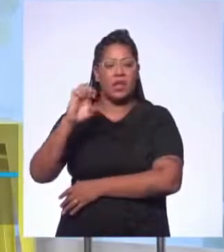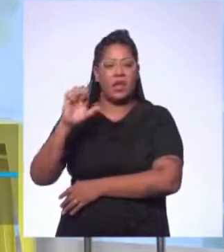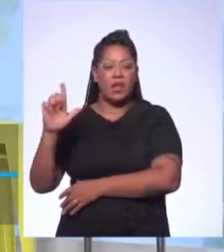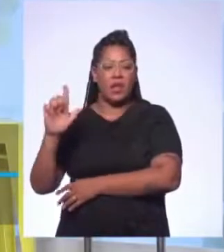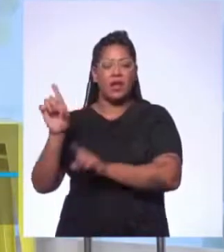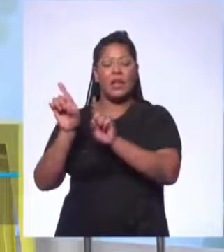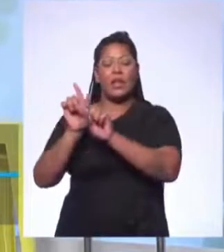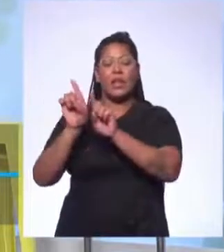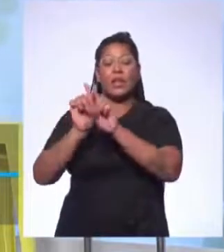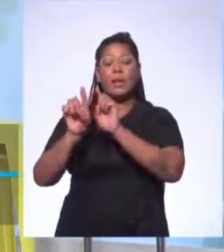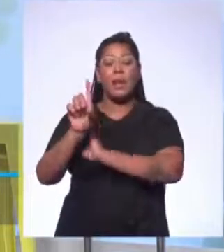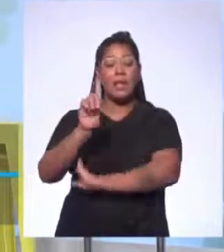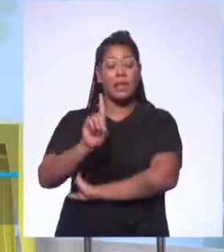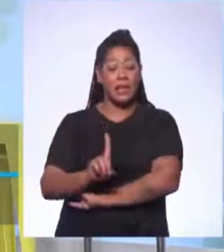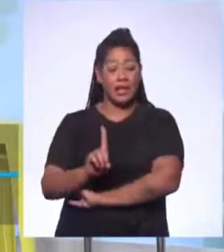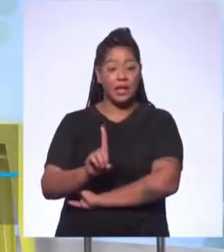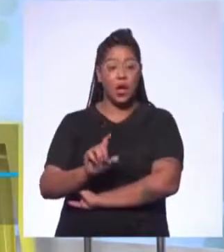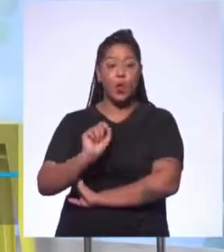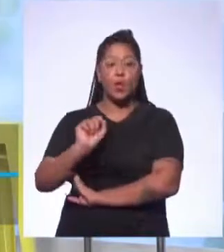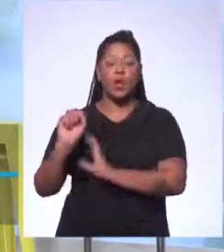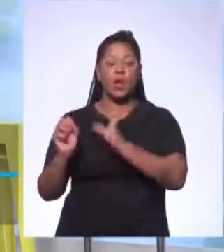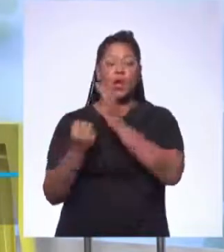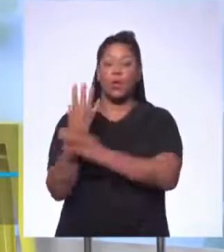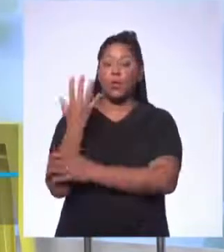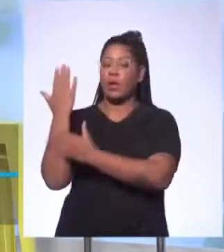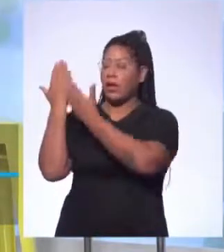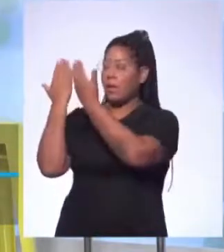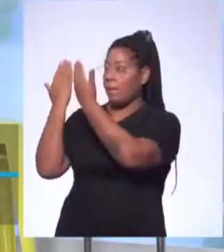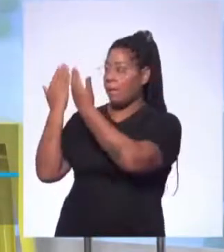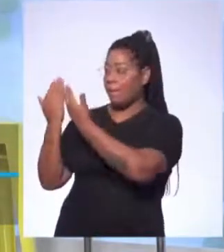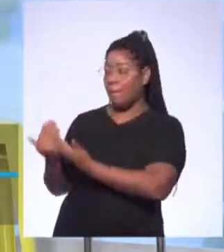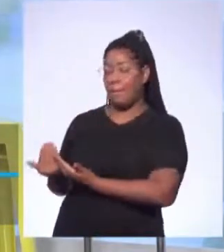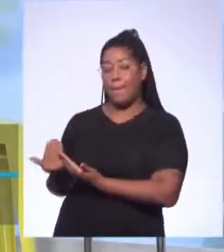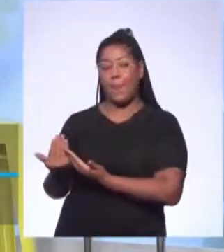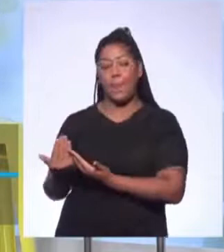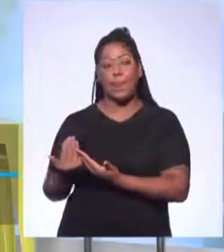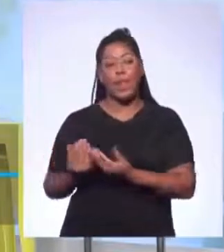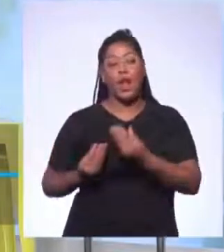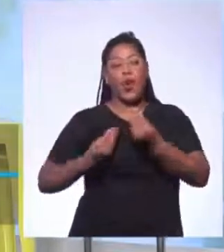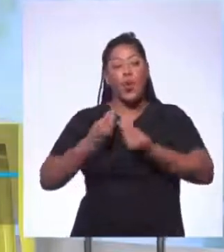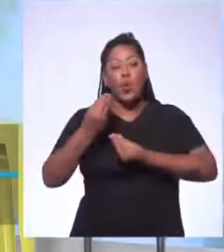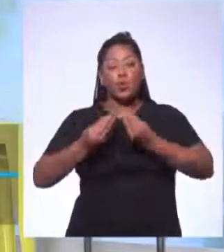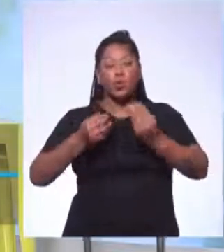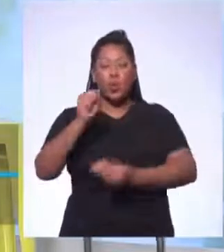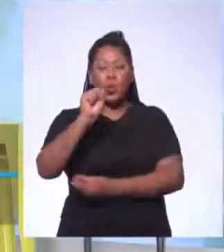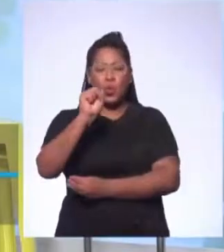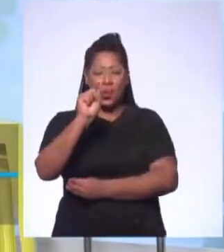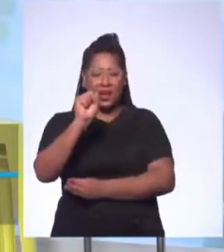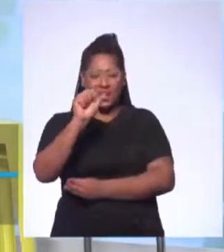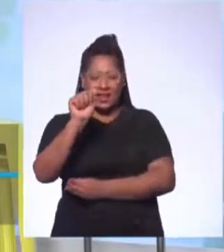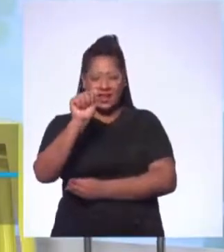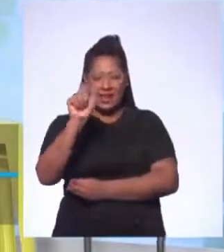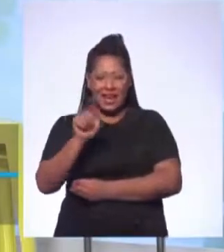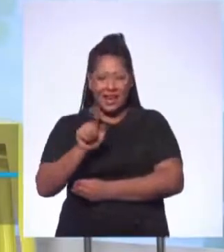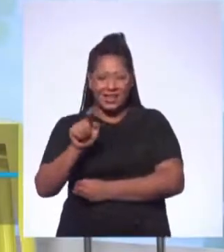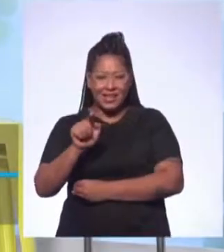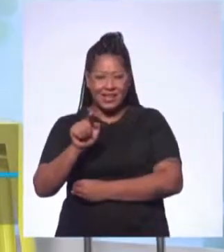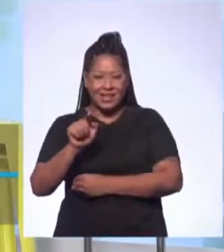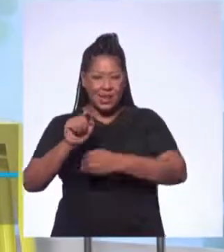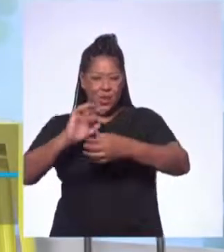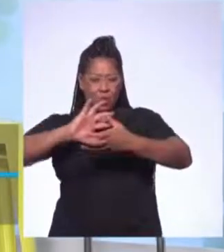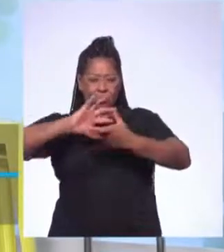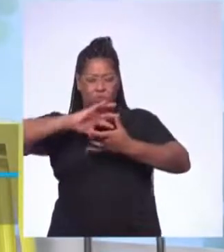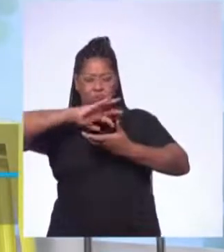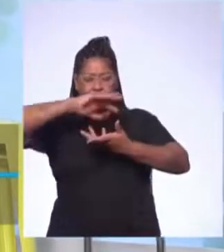cloro. O que que acontece? Quando esses gases, ele atinge a estratosfera, onde